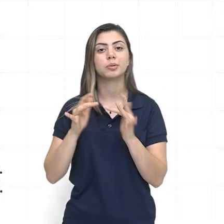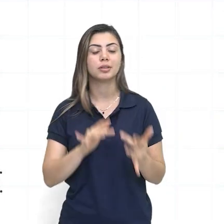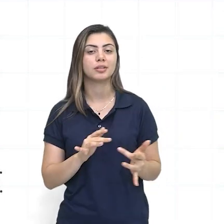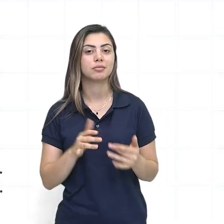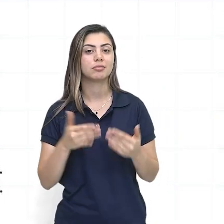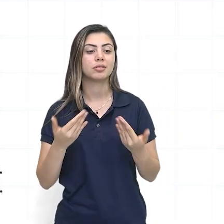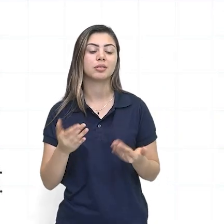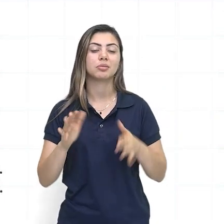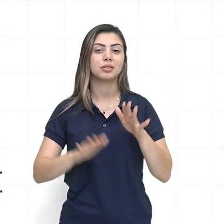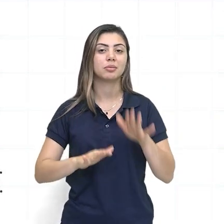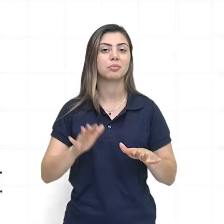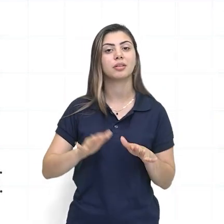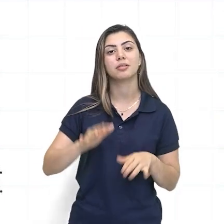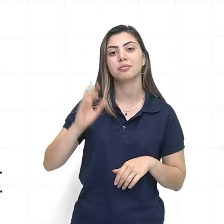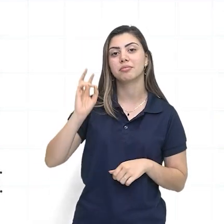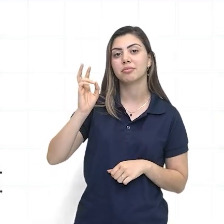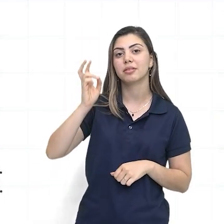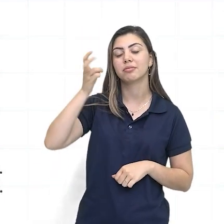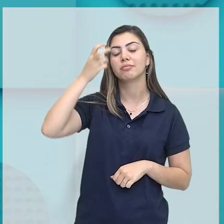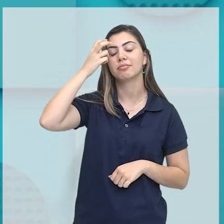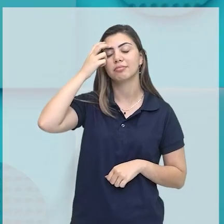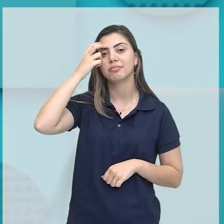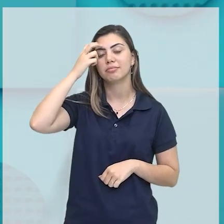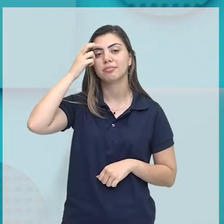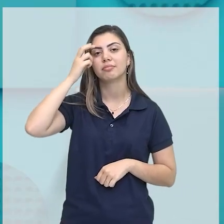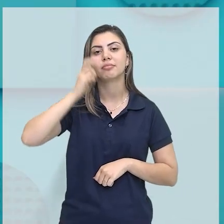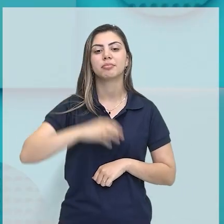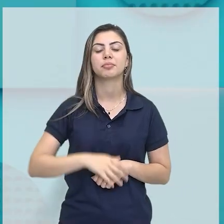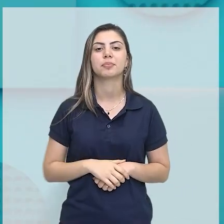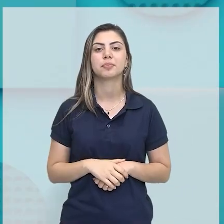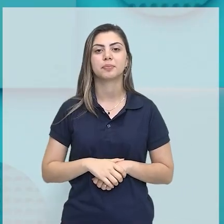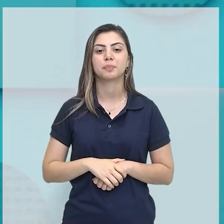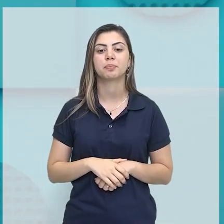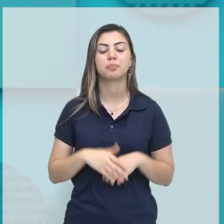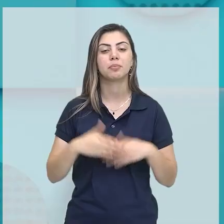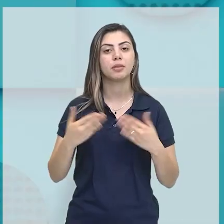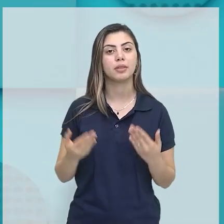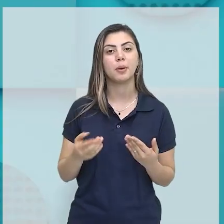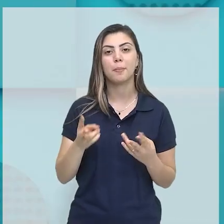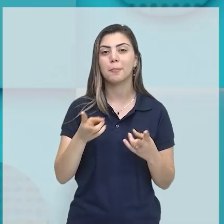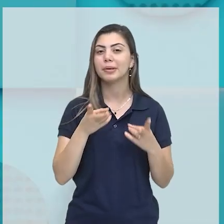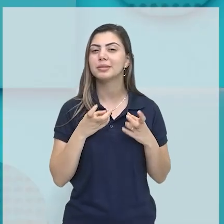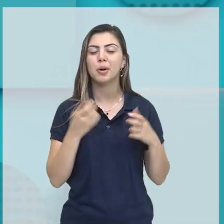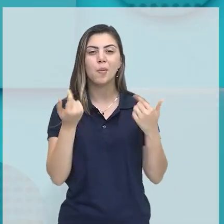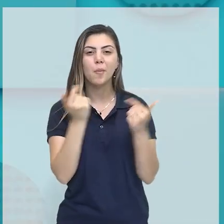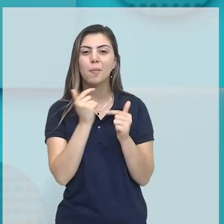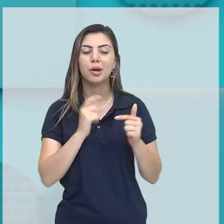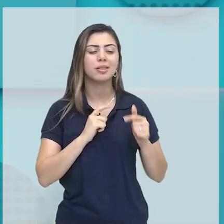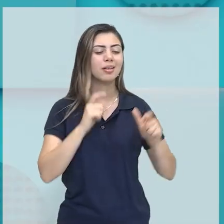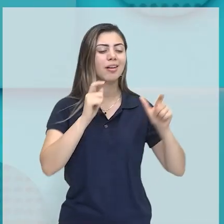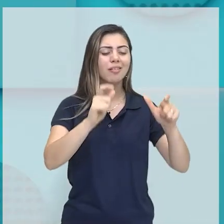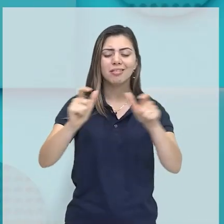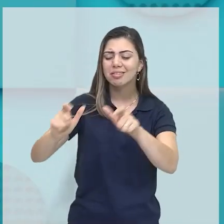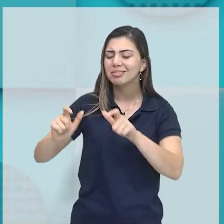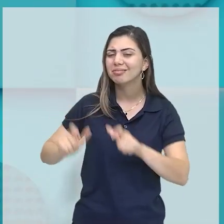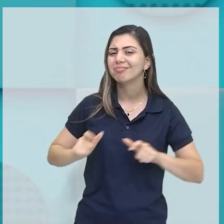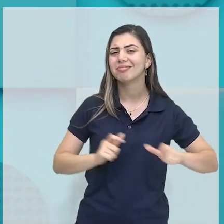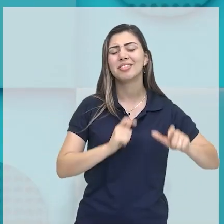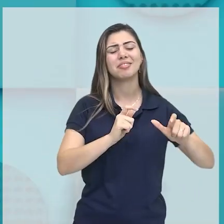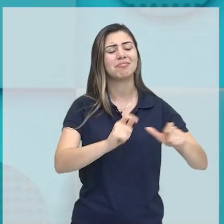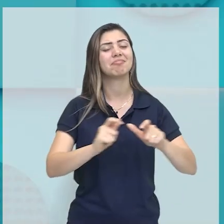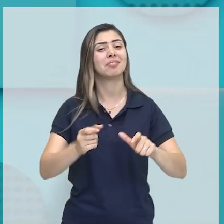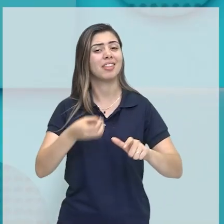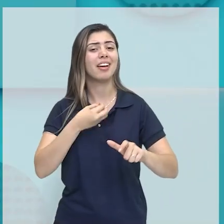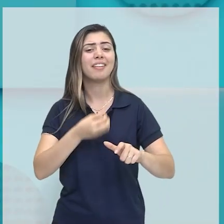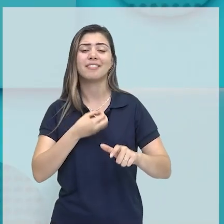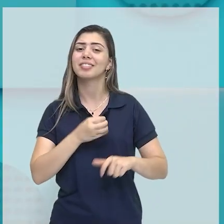acordo com a cultura. Então, gente, o humor ele está presente em várias situações da